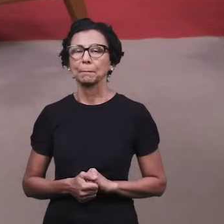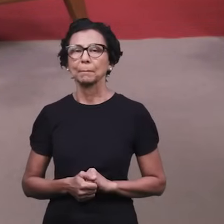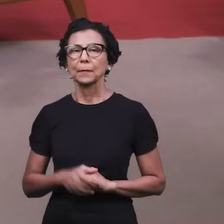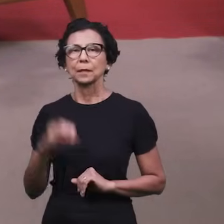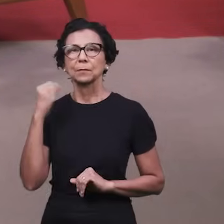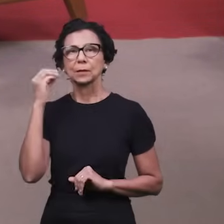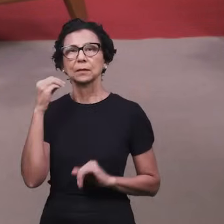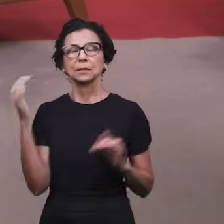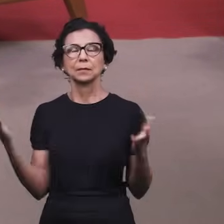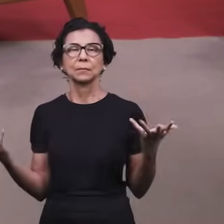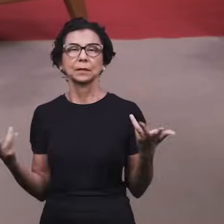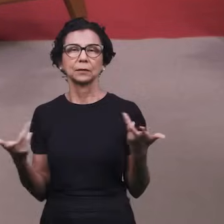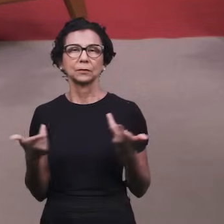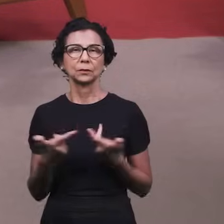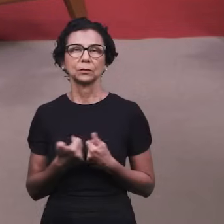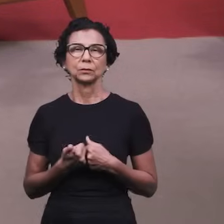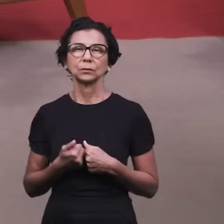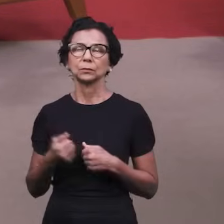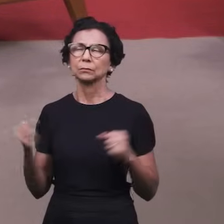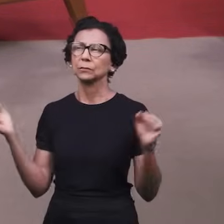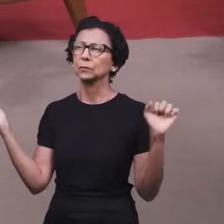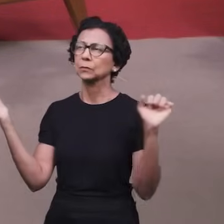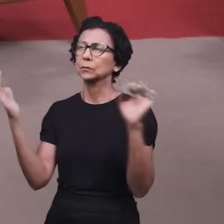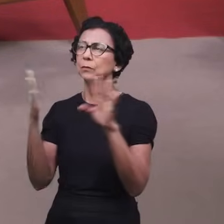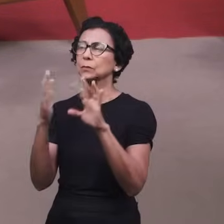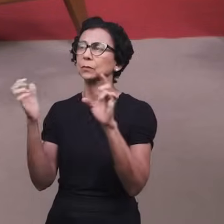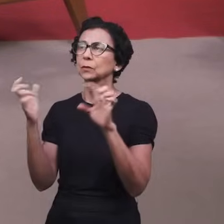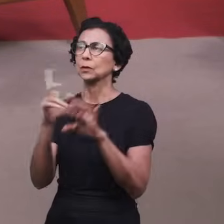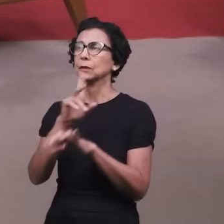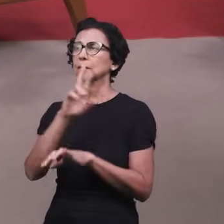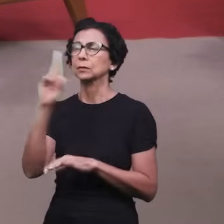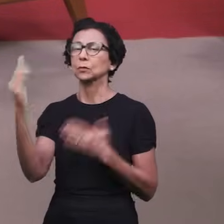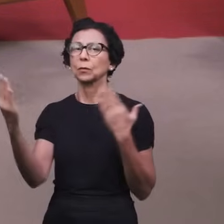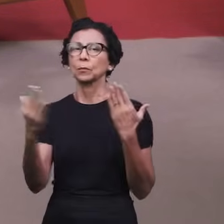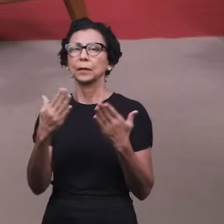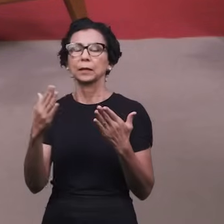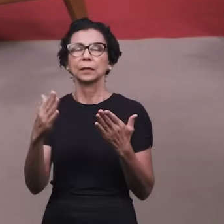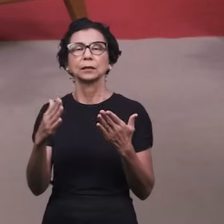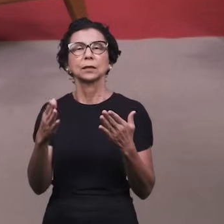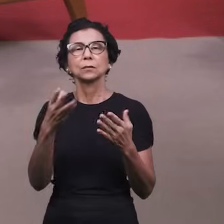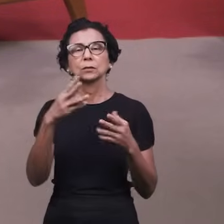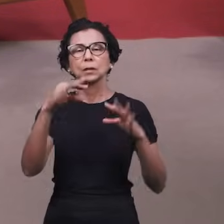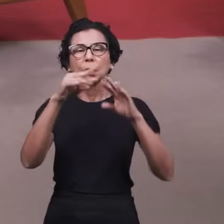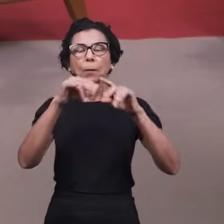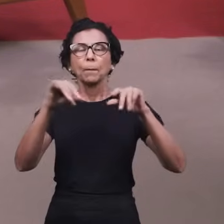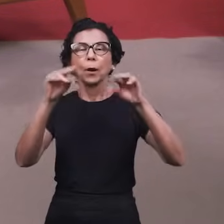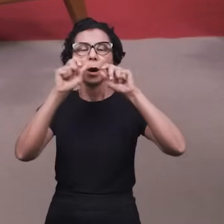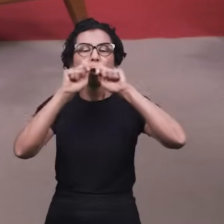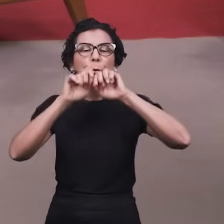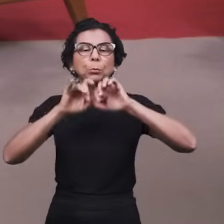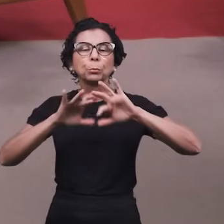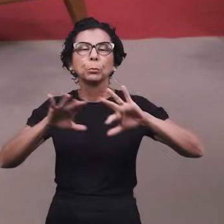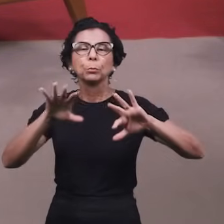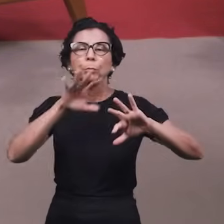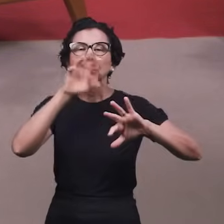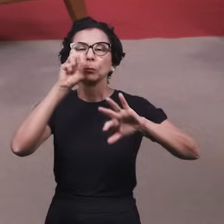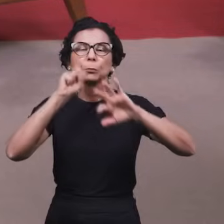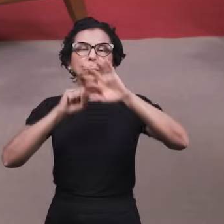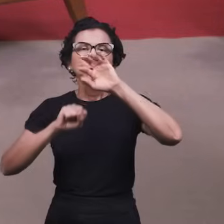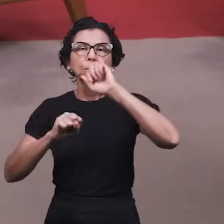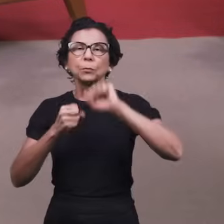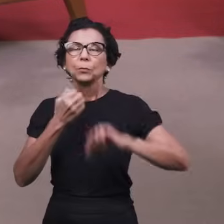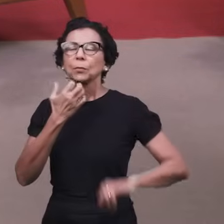tirar essas aparências, esses adornos da igreja fiel. A qualidade da noiva. Não é?